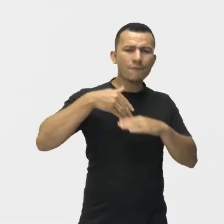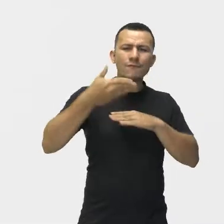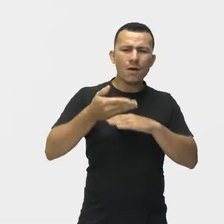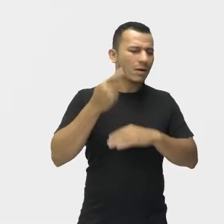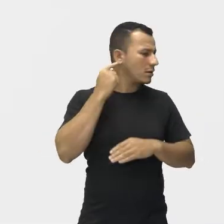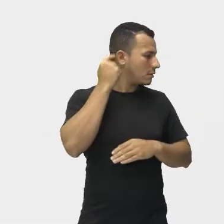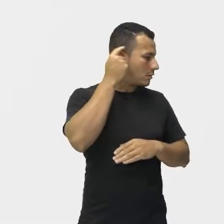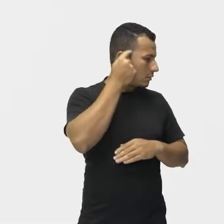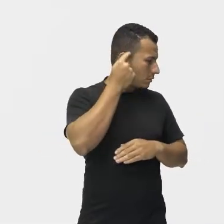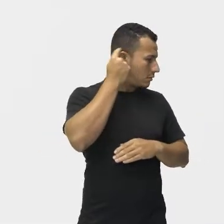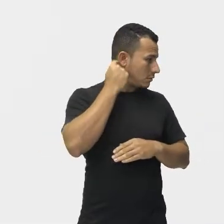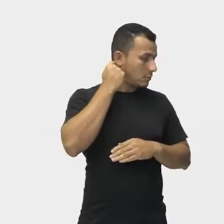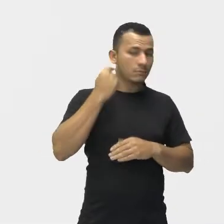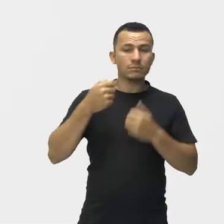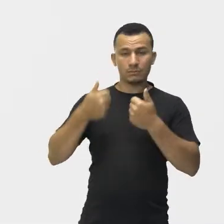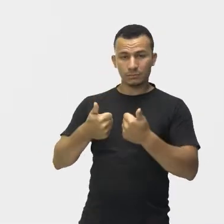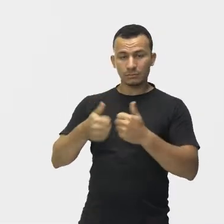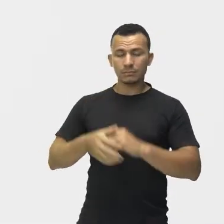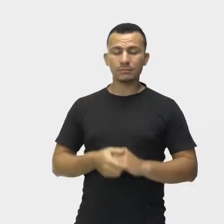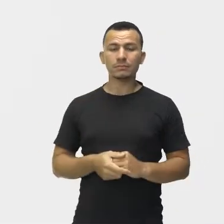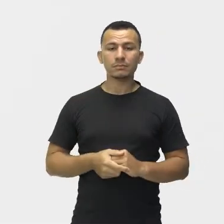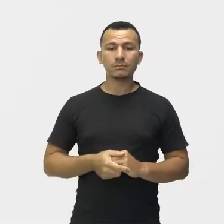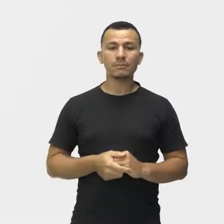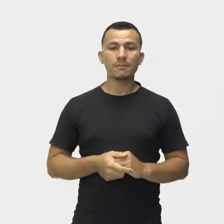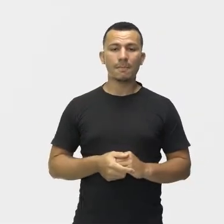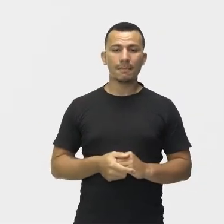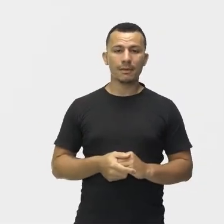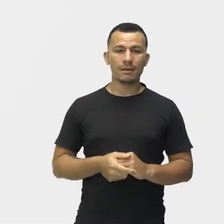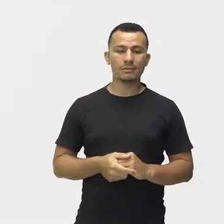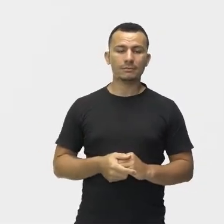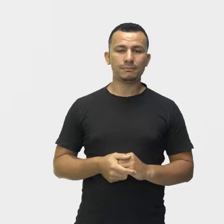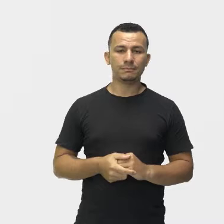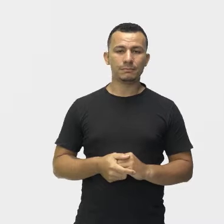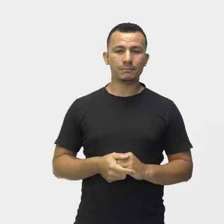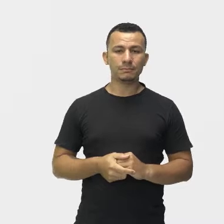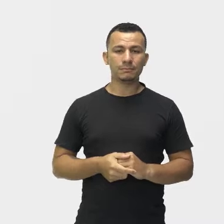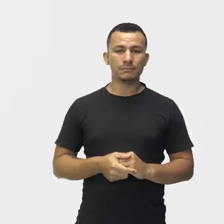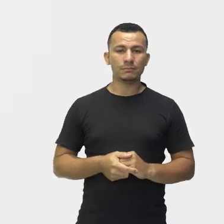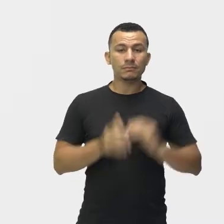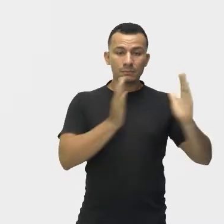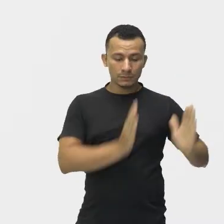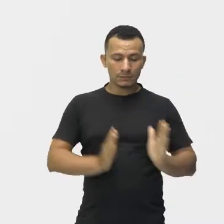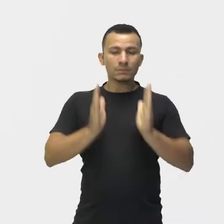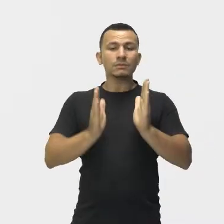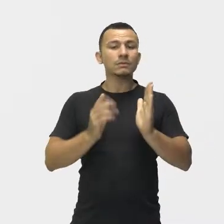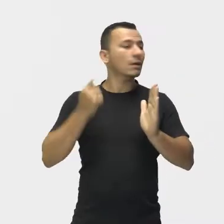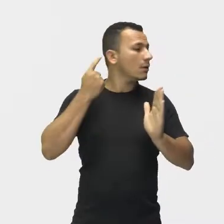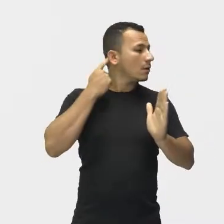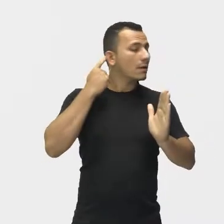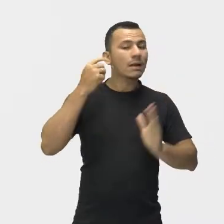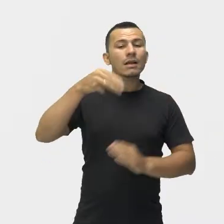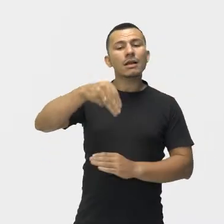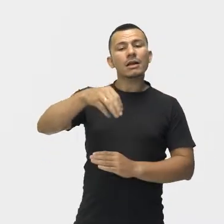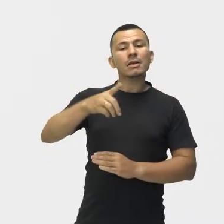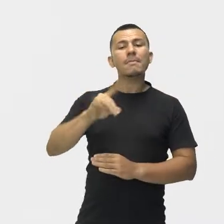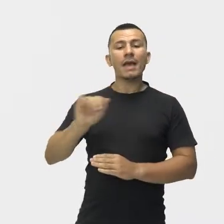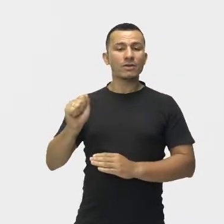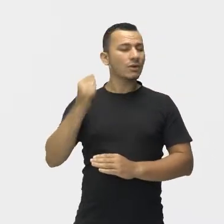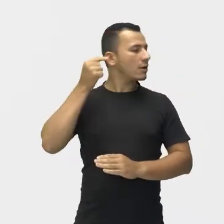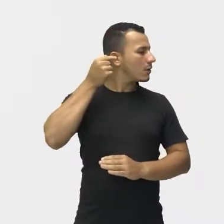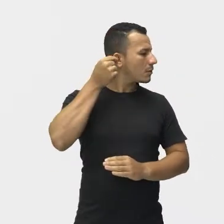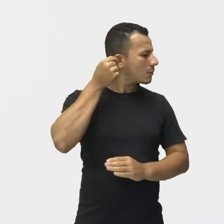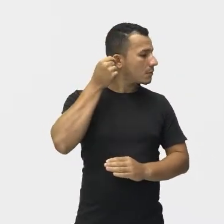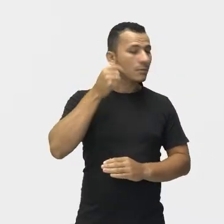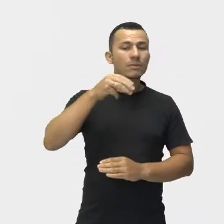né, externa como a gente está vendo. E aí nós temos ali a orelha média, dando sequência aí, ó, o